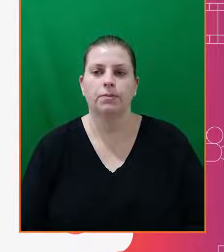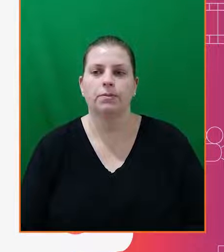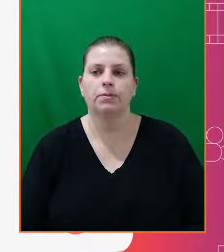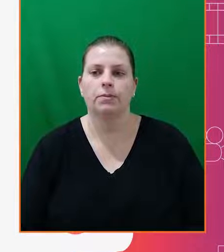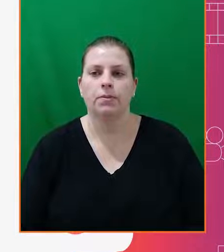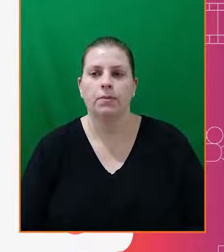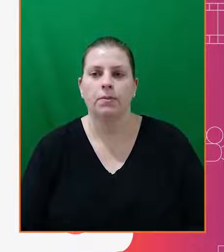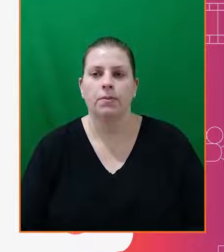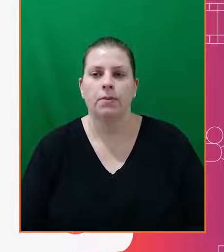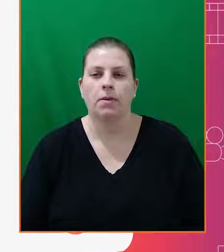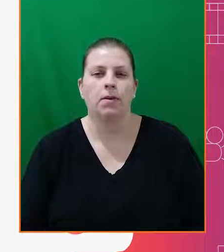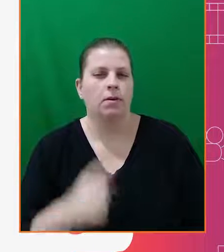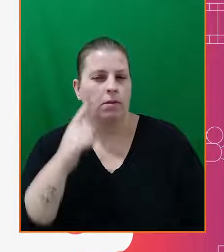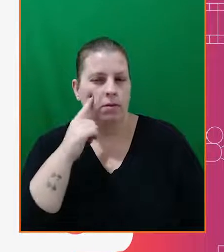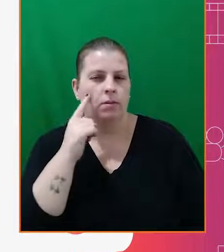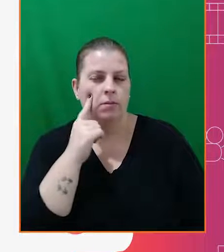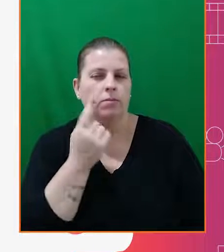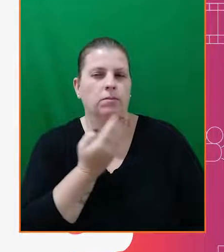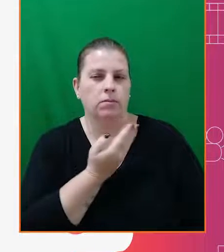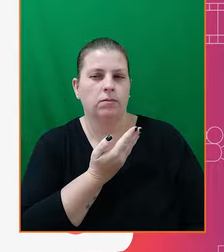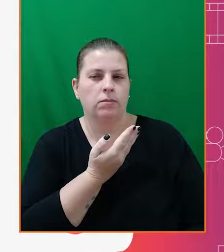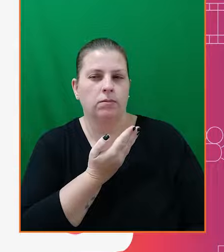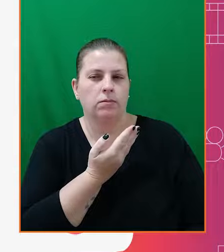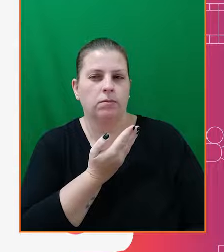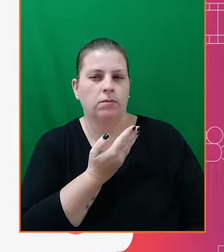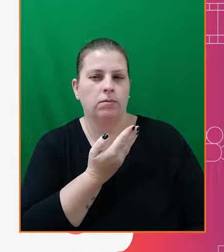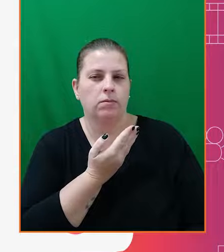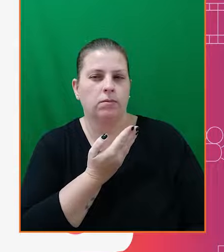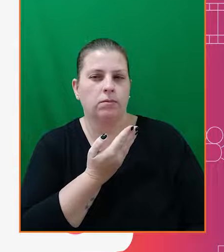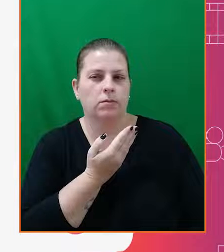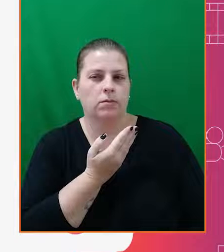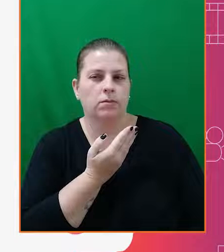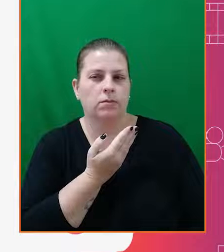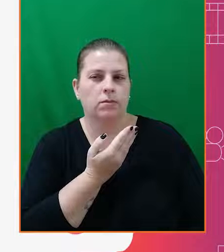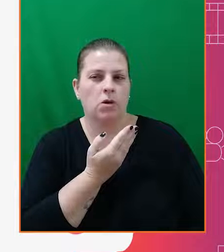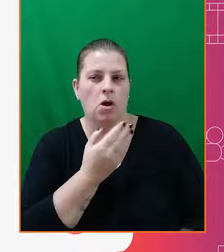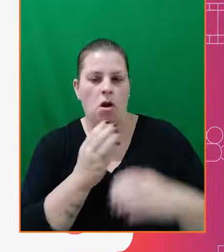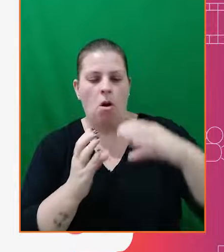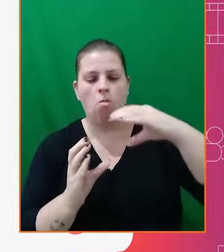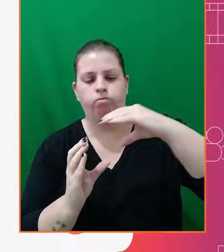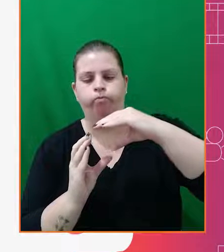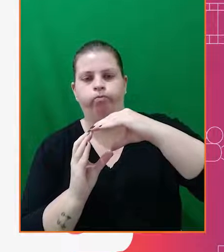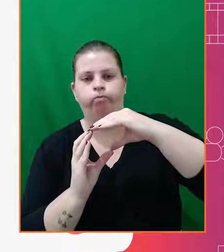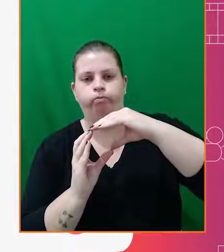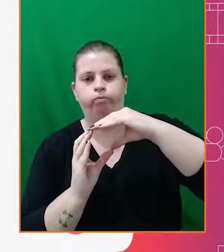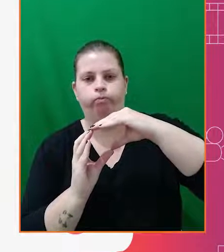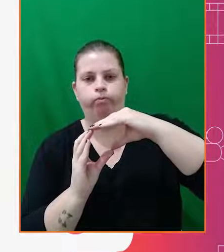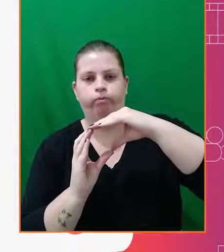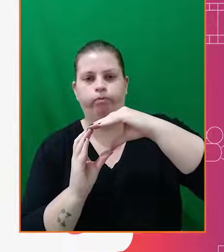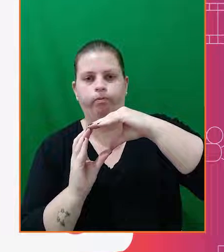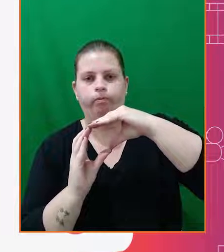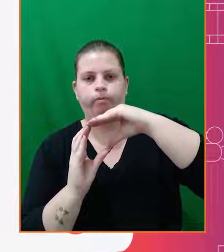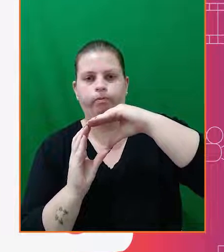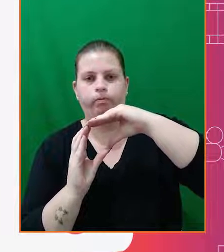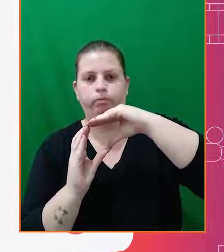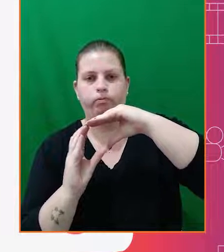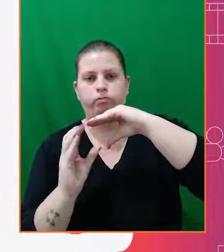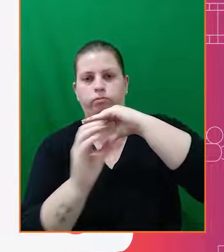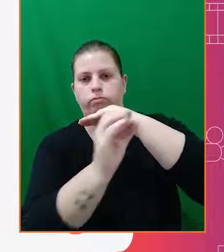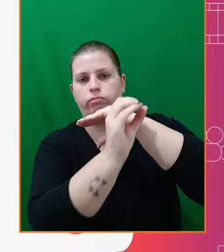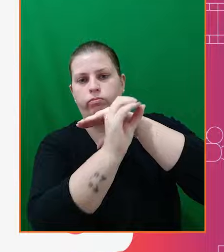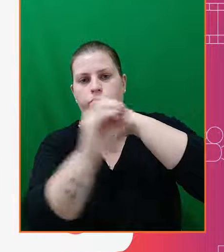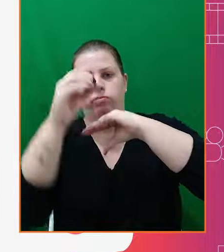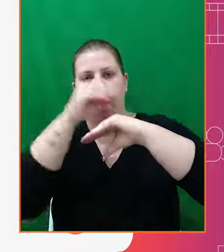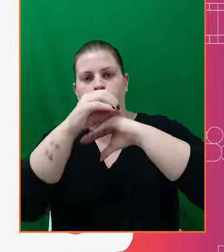Aqui, repare que nessa parte aqui, um pedaço dessa oval passa aqui para cima. A minha, ela ficou um